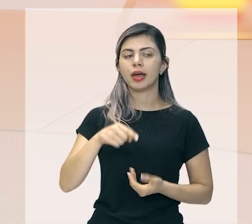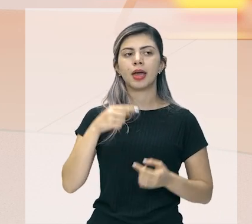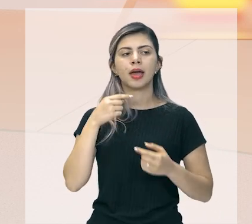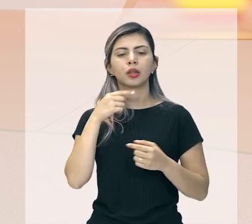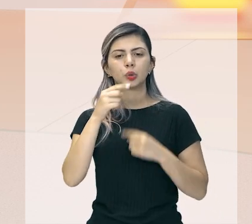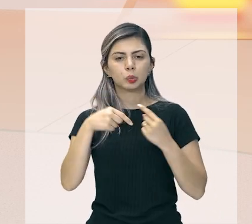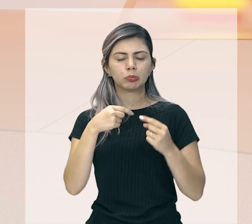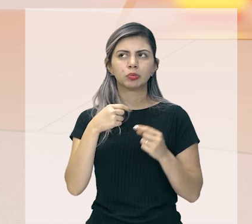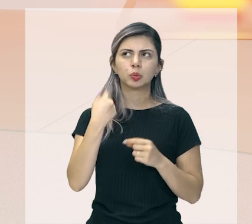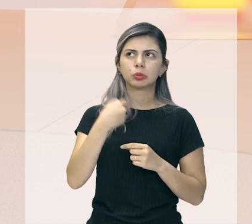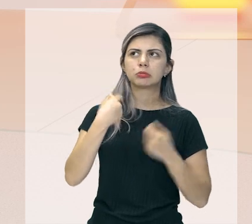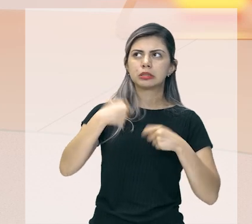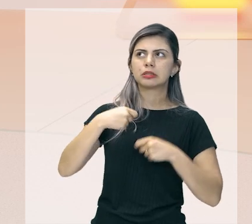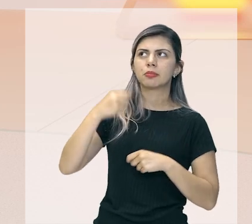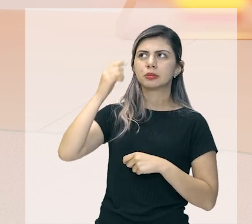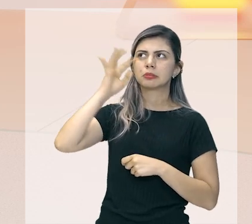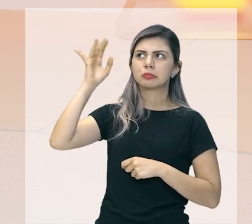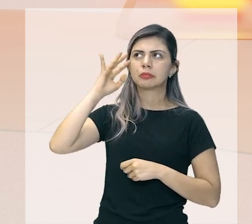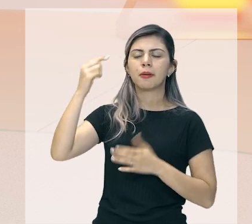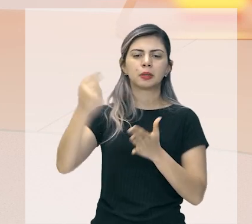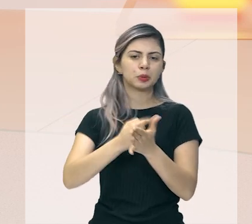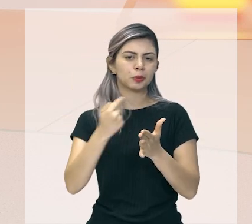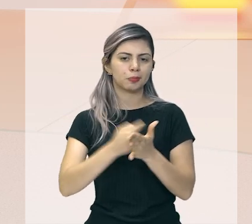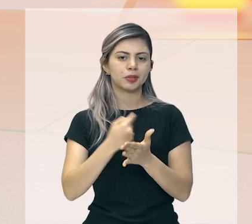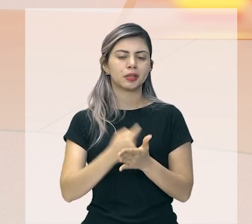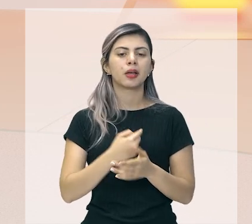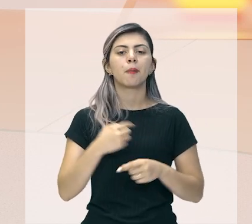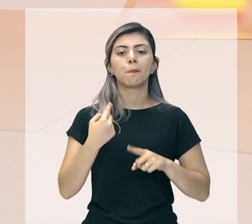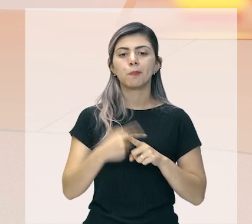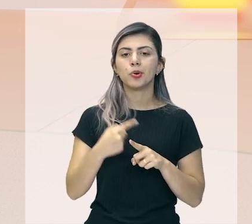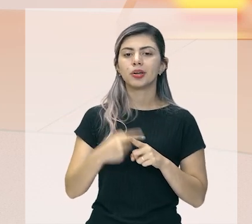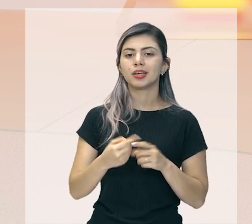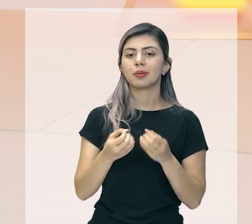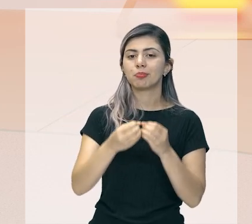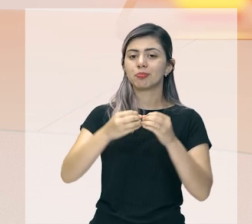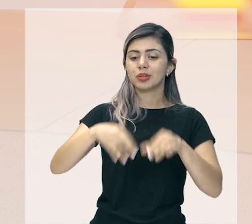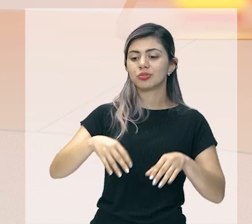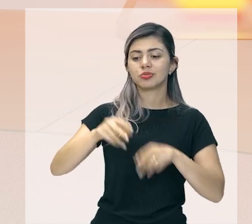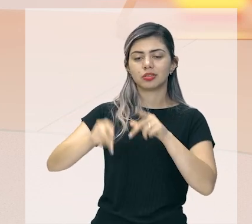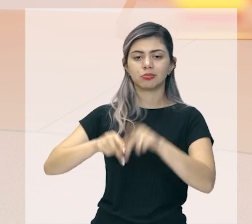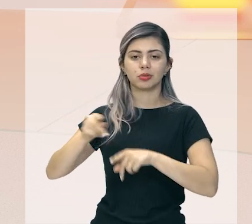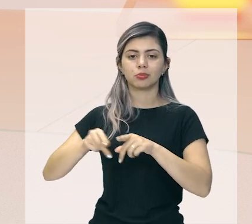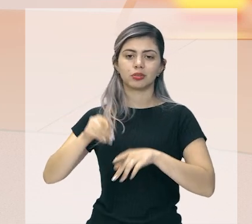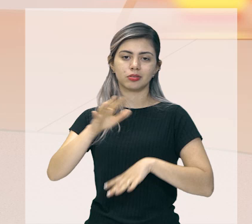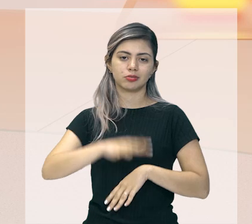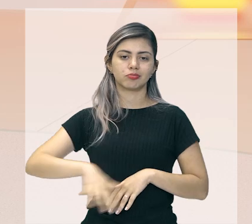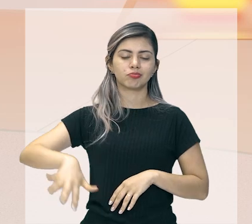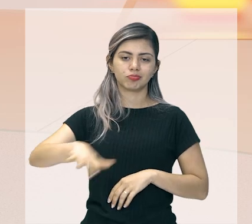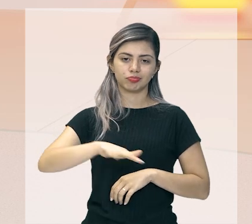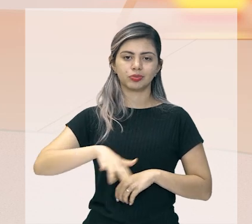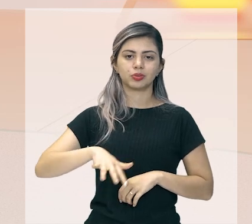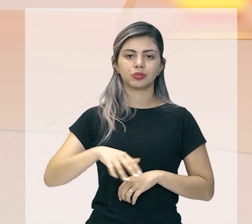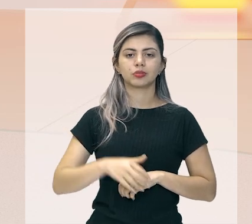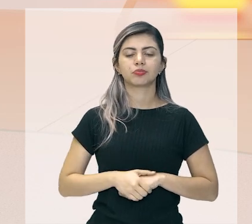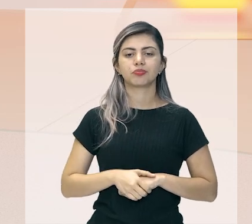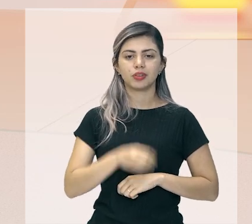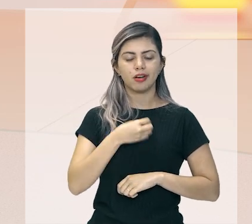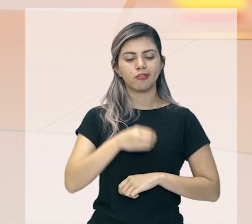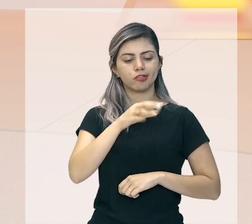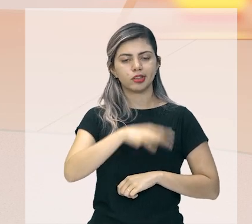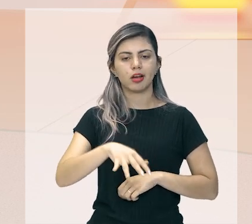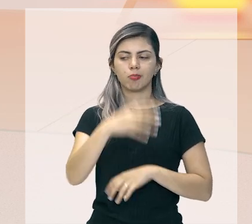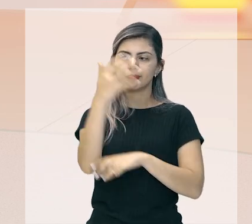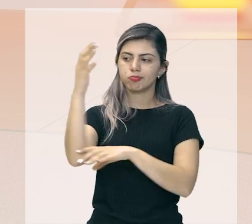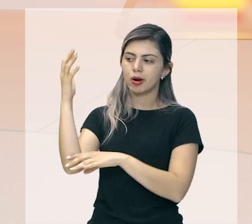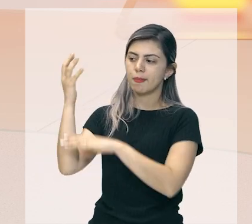muito importante porque isso vai ter reflexo direto, está tendo reflexo direto nas populações que viviam naquelas áreas que foram desmatadas